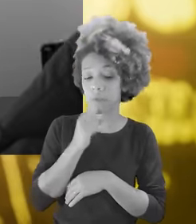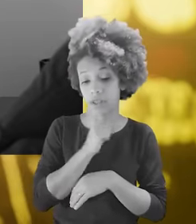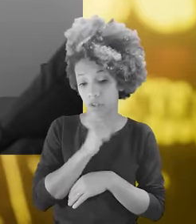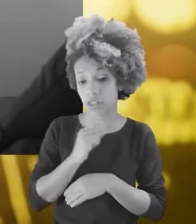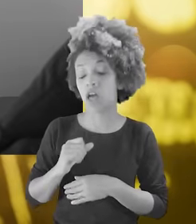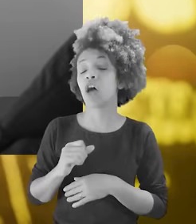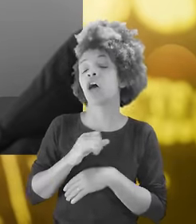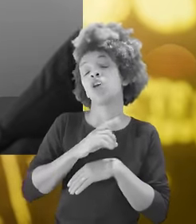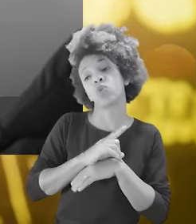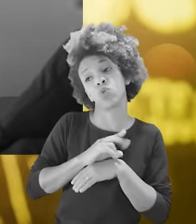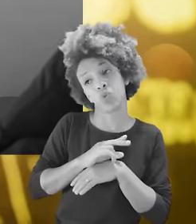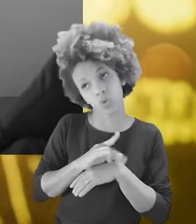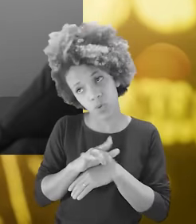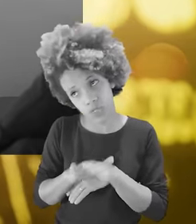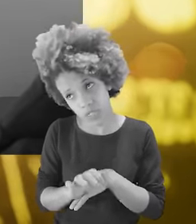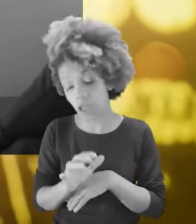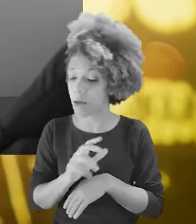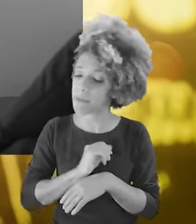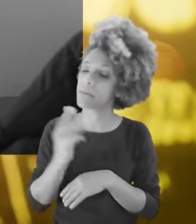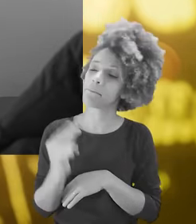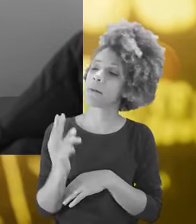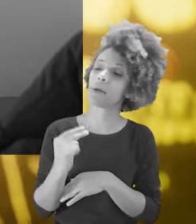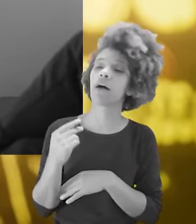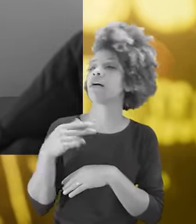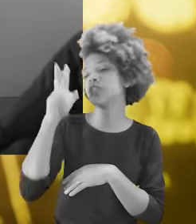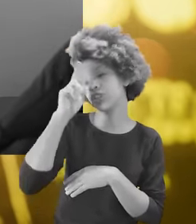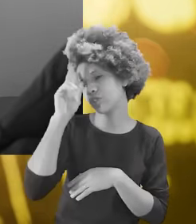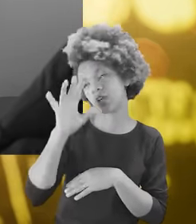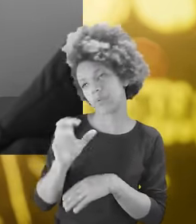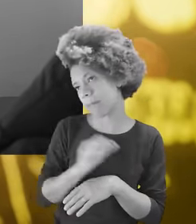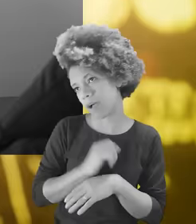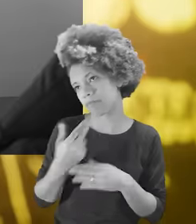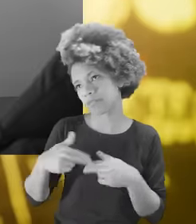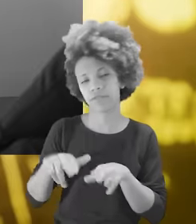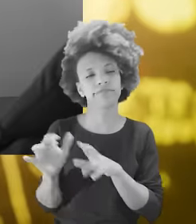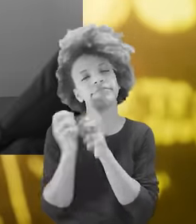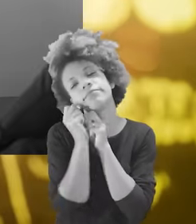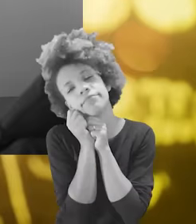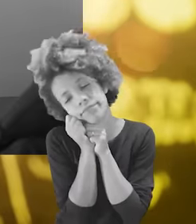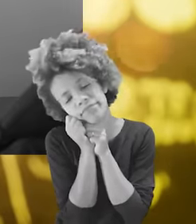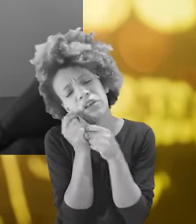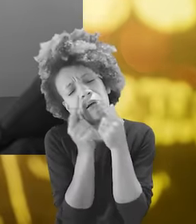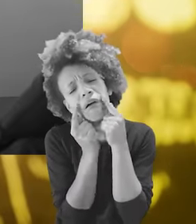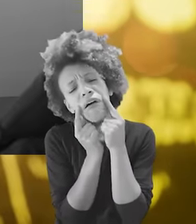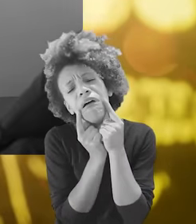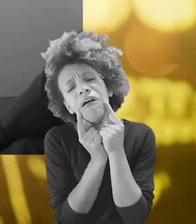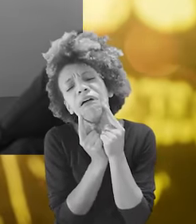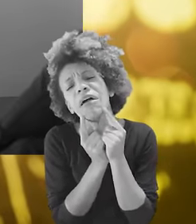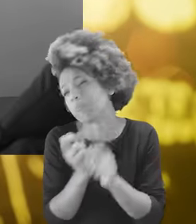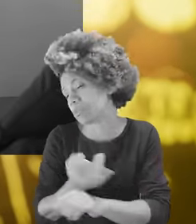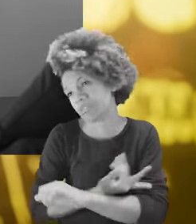que eu tenho dinheiro na Dulce ela é lá e ficava falando me contando história da vida dela adorava as vezes deitava no colo dela quando ele tava chorando já eu